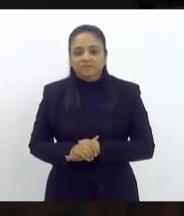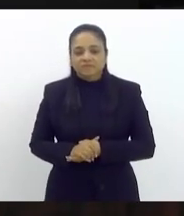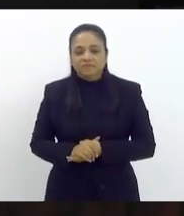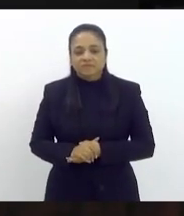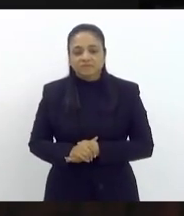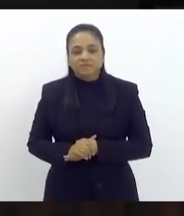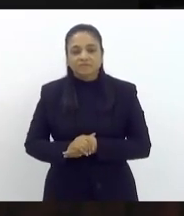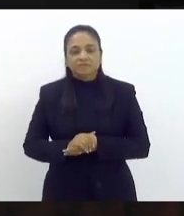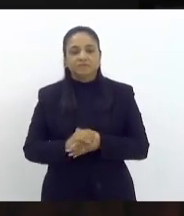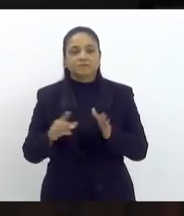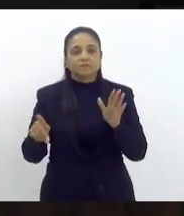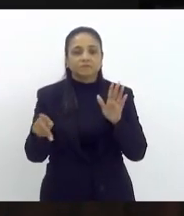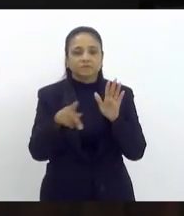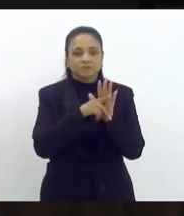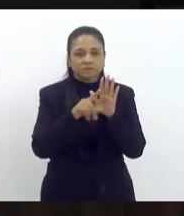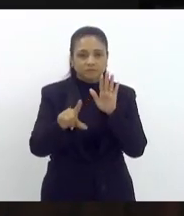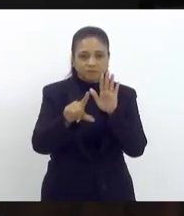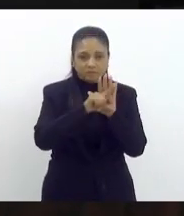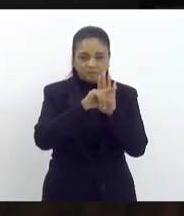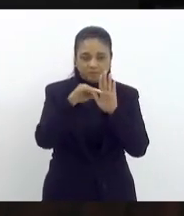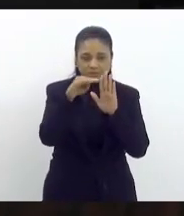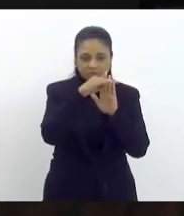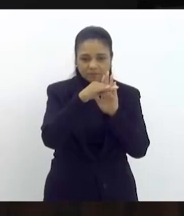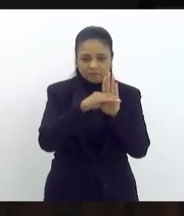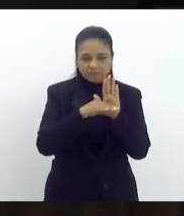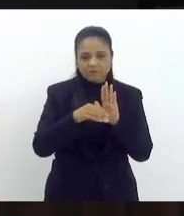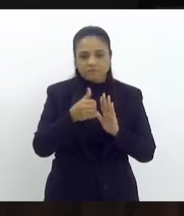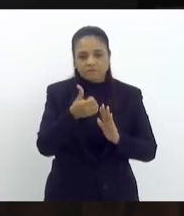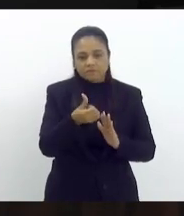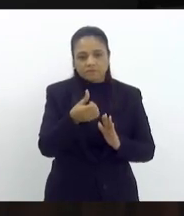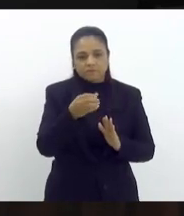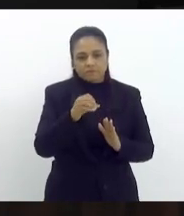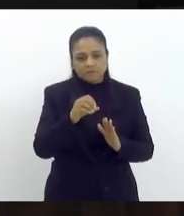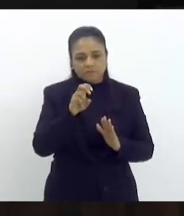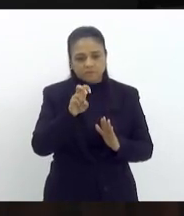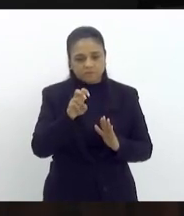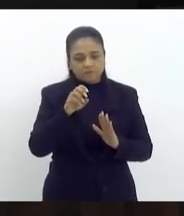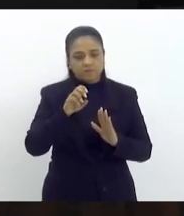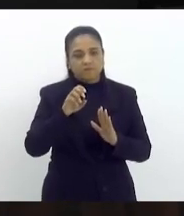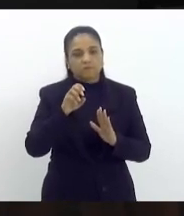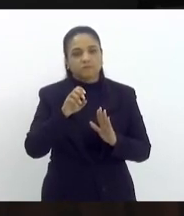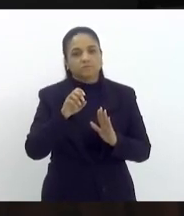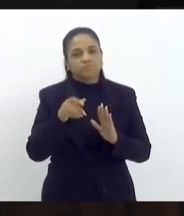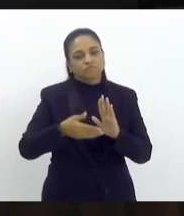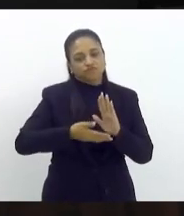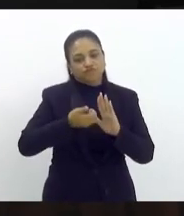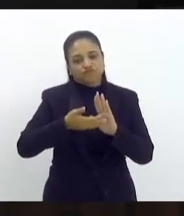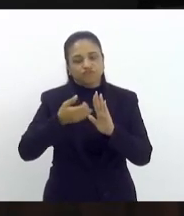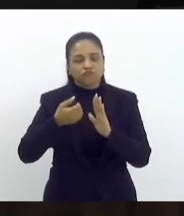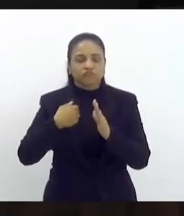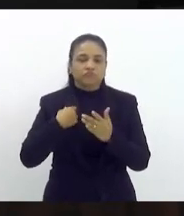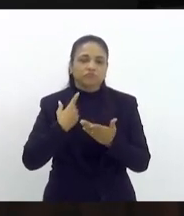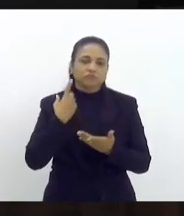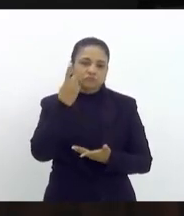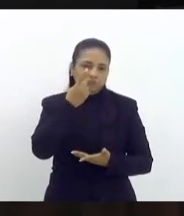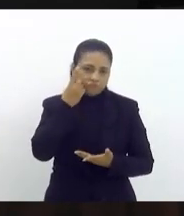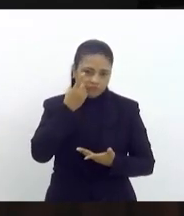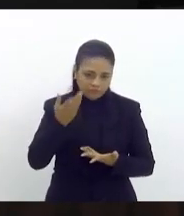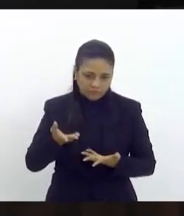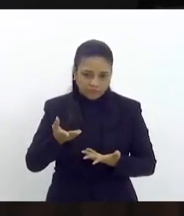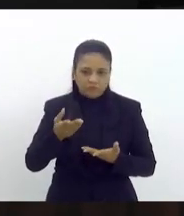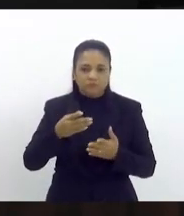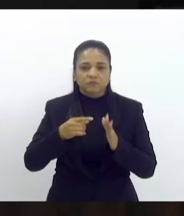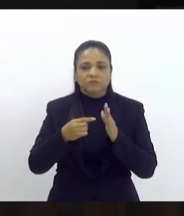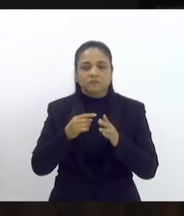próximo da pauta indicação 605 retirado da pauta pedido do autor anuncio